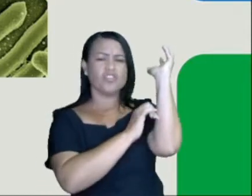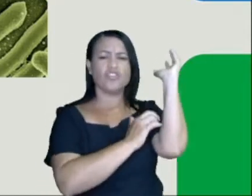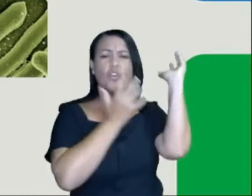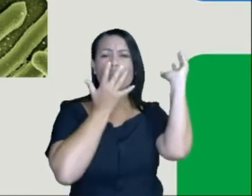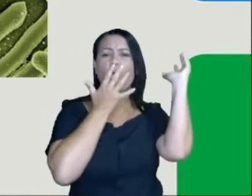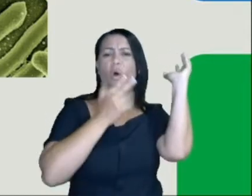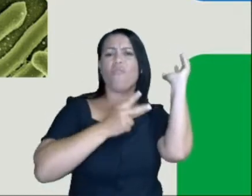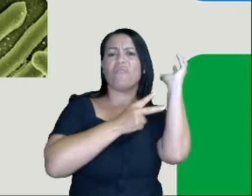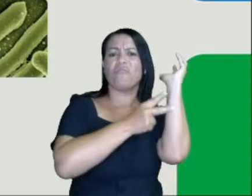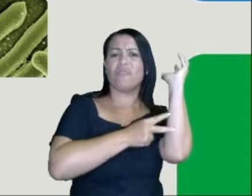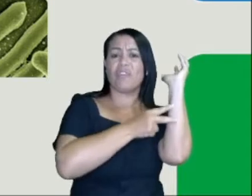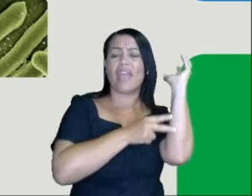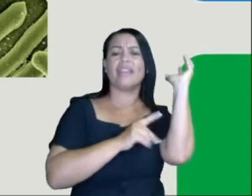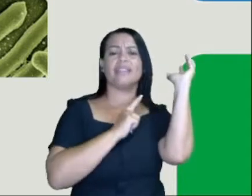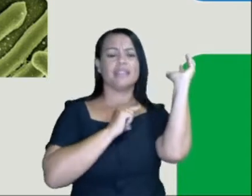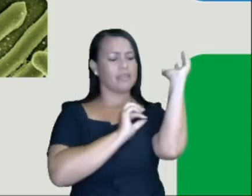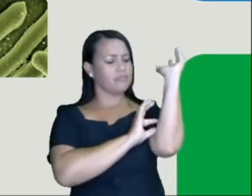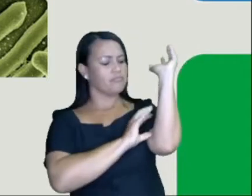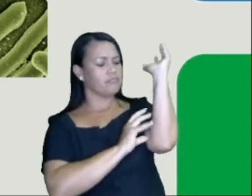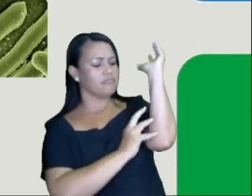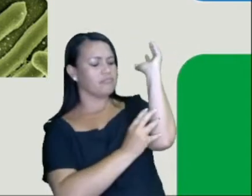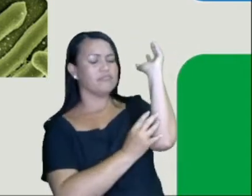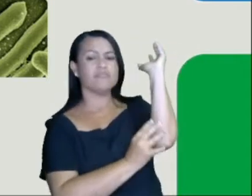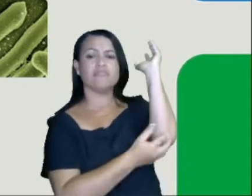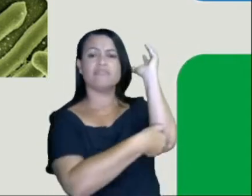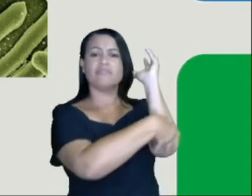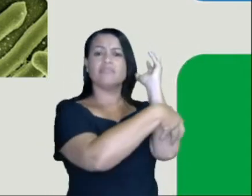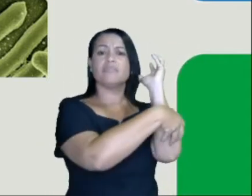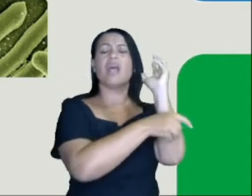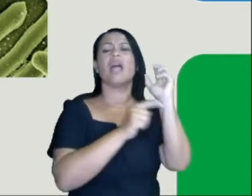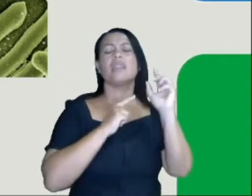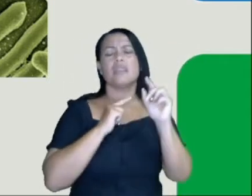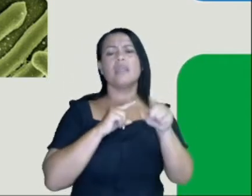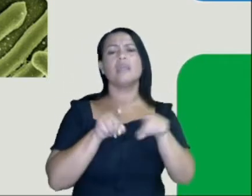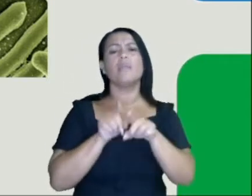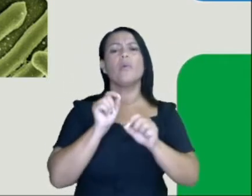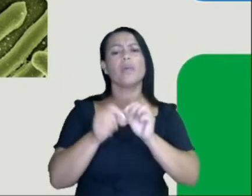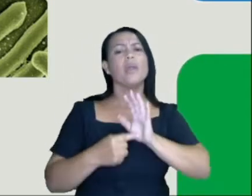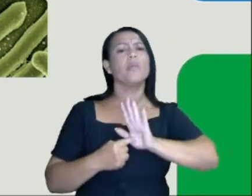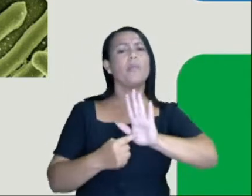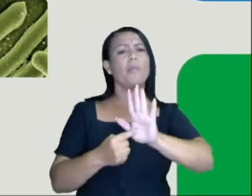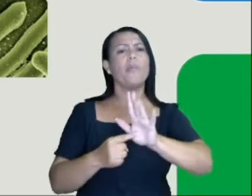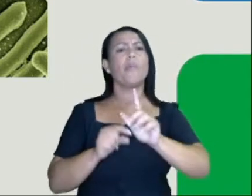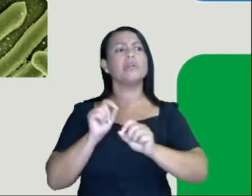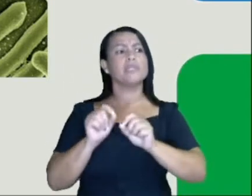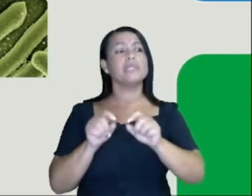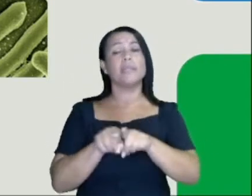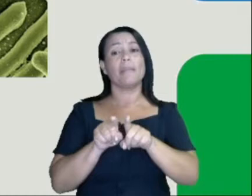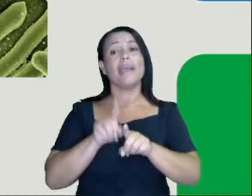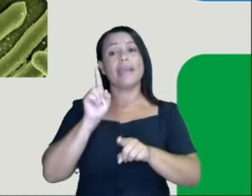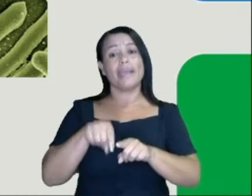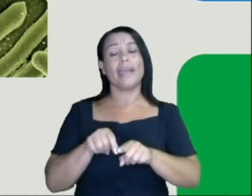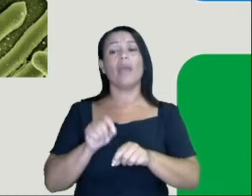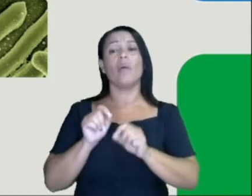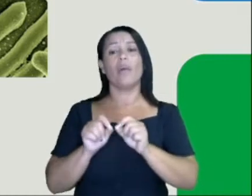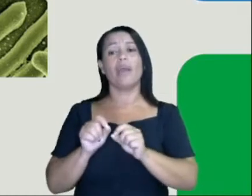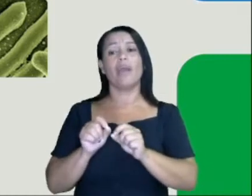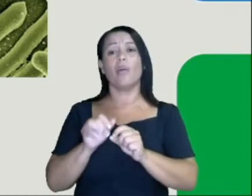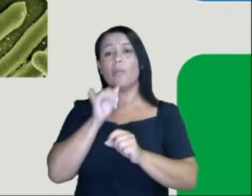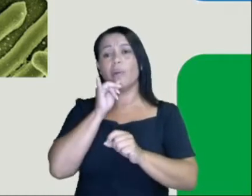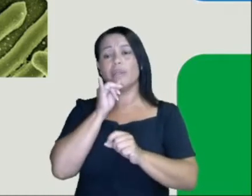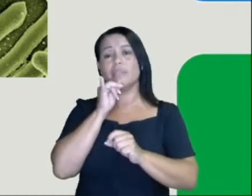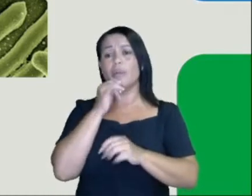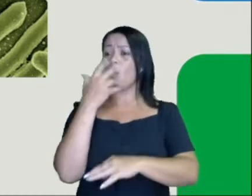esverdeadas? Elas são chamadas de líquens. Inclusive, ela é até um indicativo de qualidade do ar.